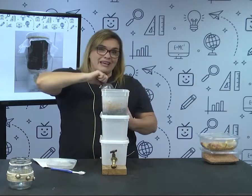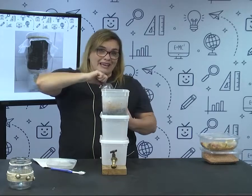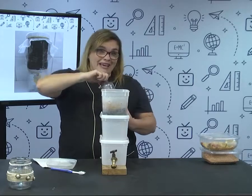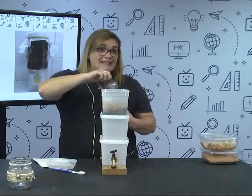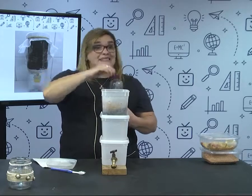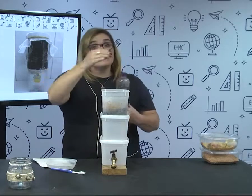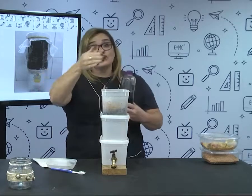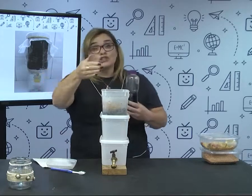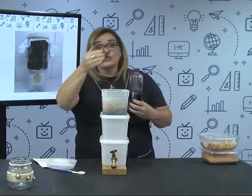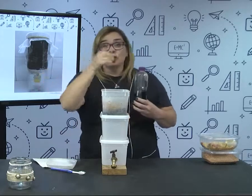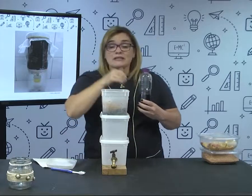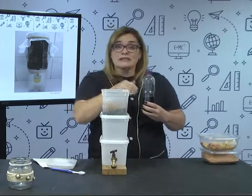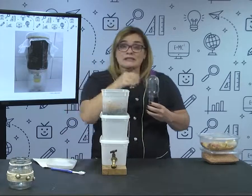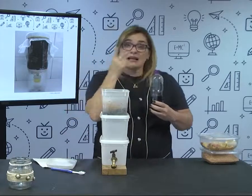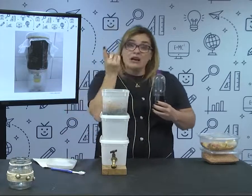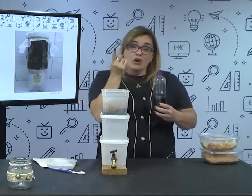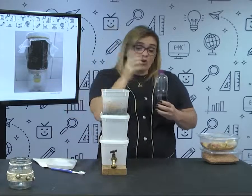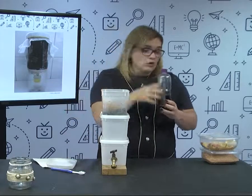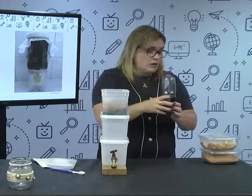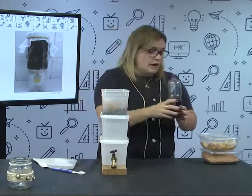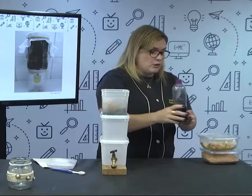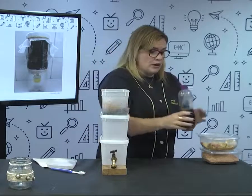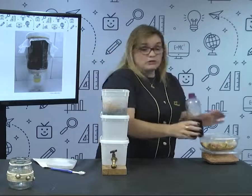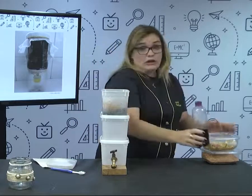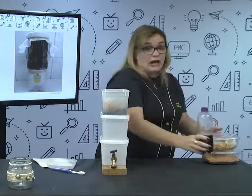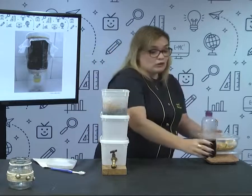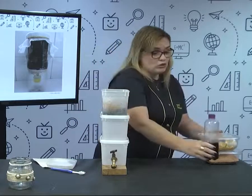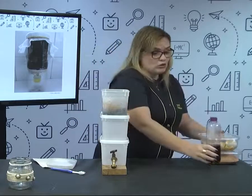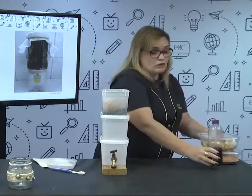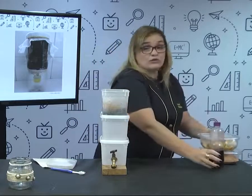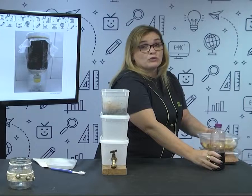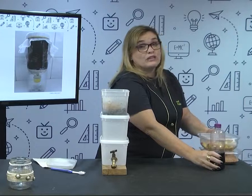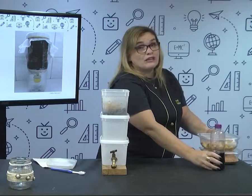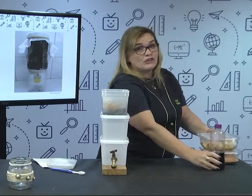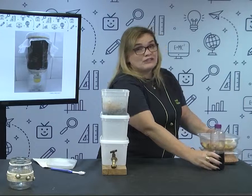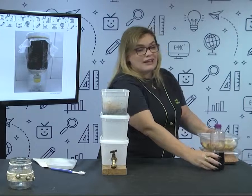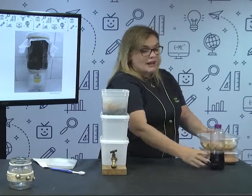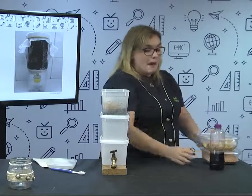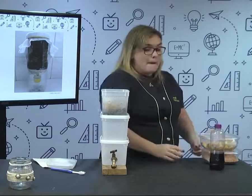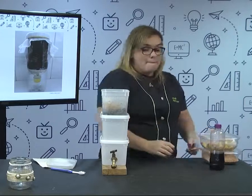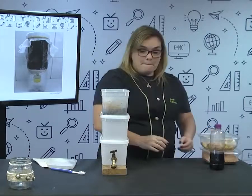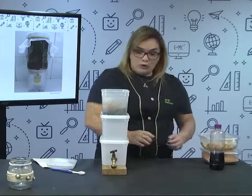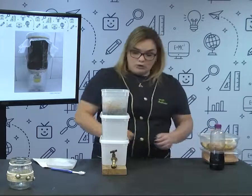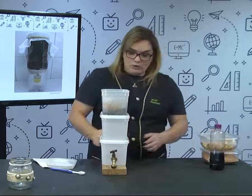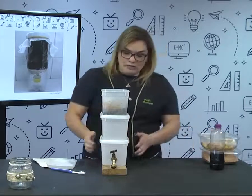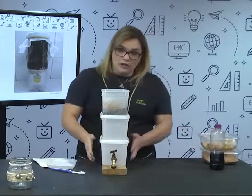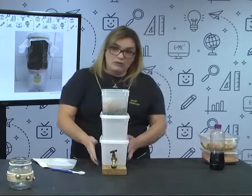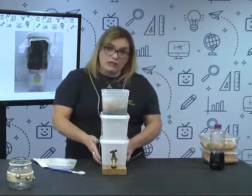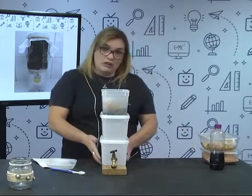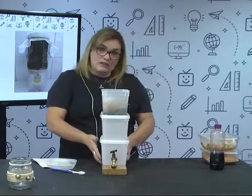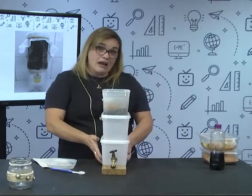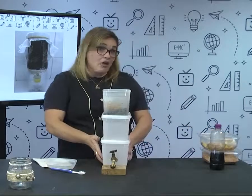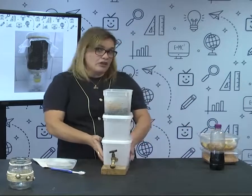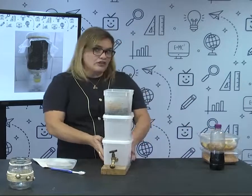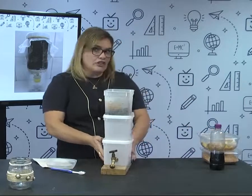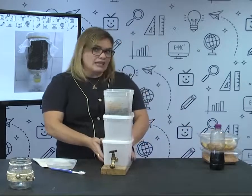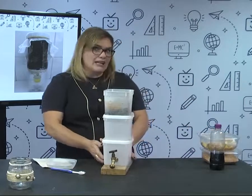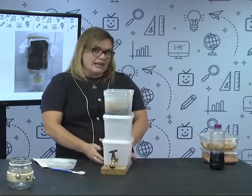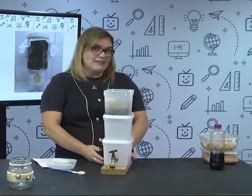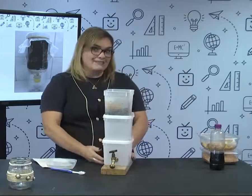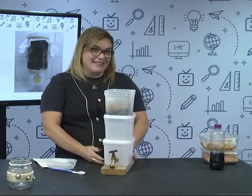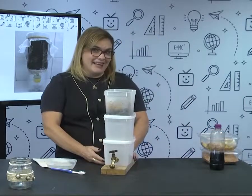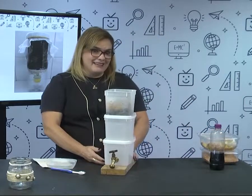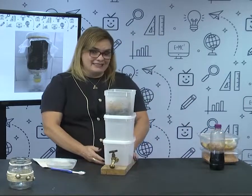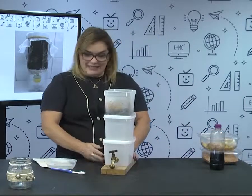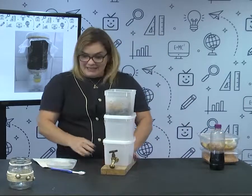adubo. É assim, a gente não precisa colocar o agrotóxico na nossa produção, na nossa